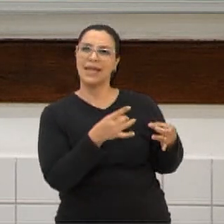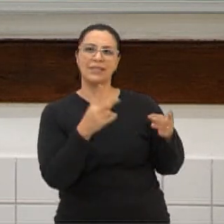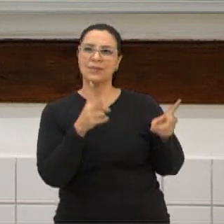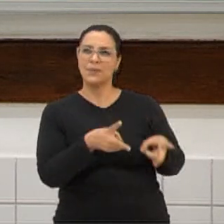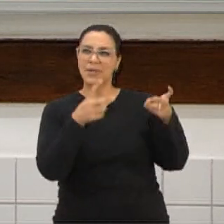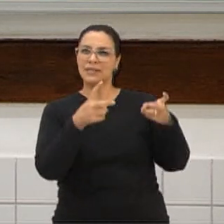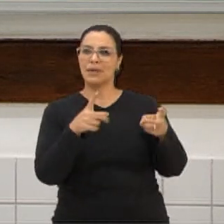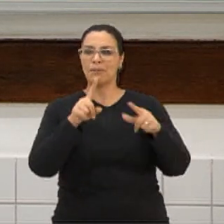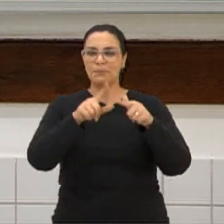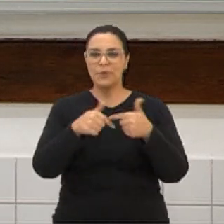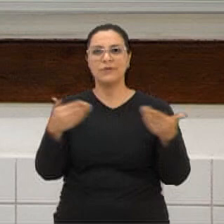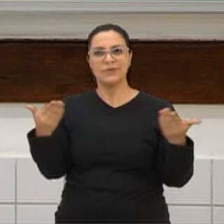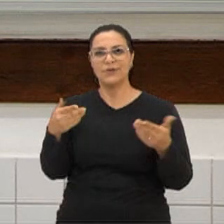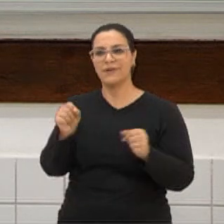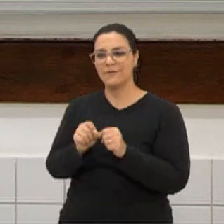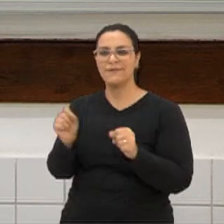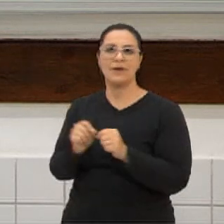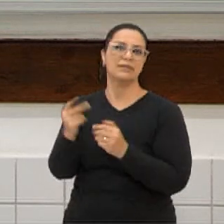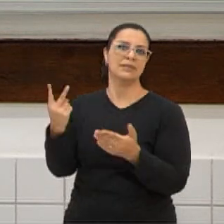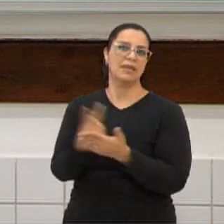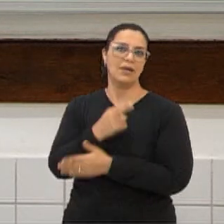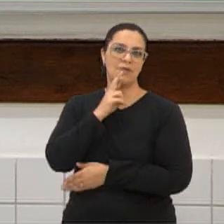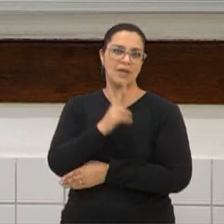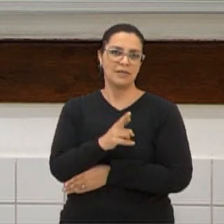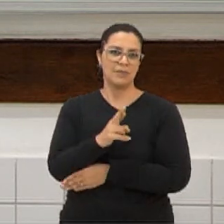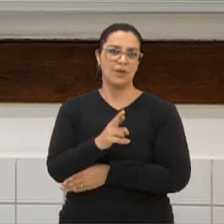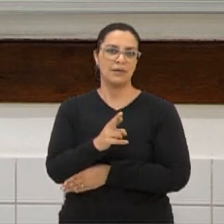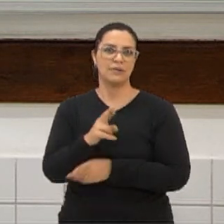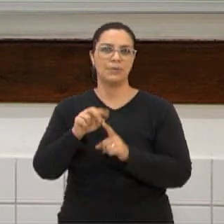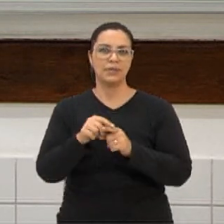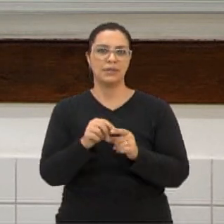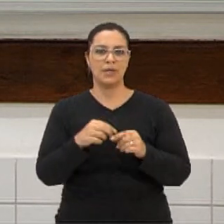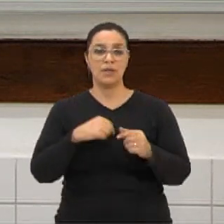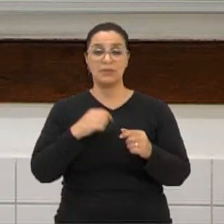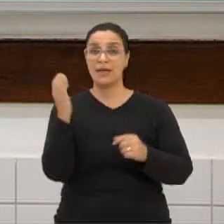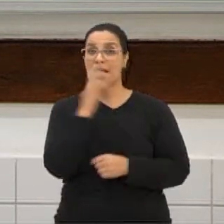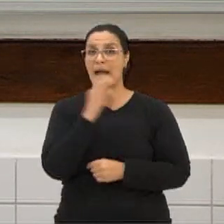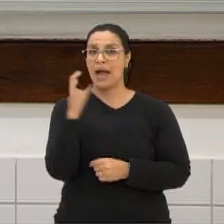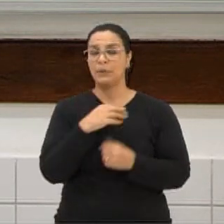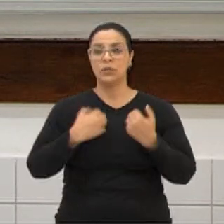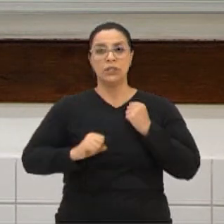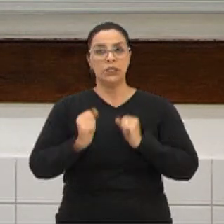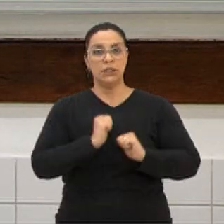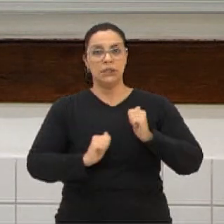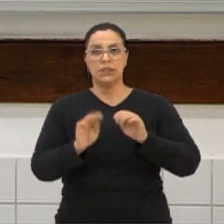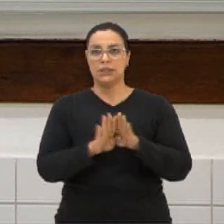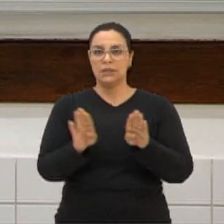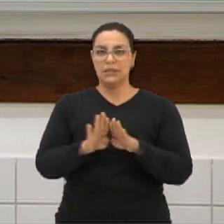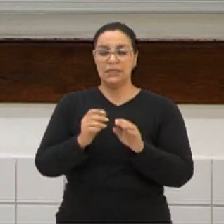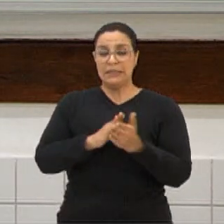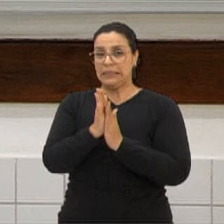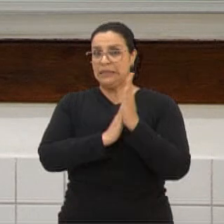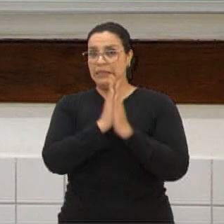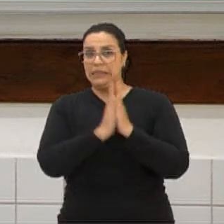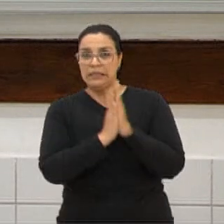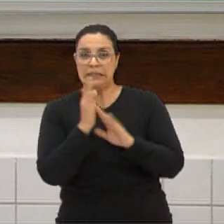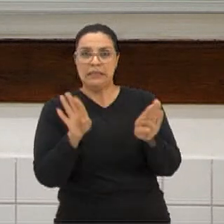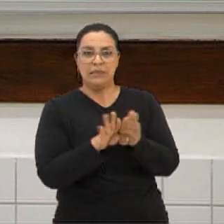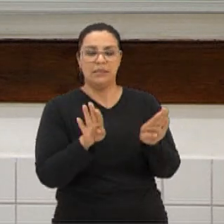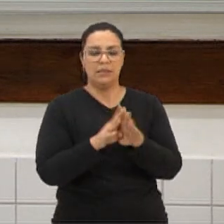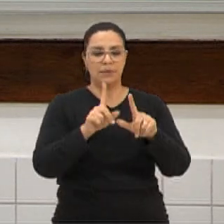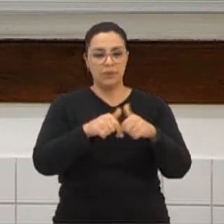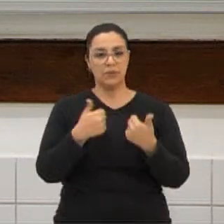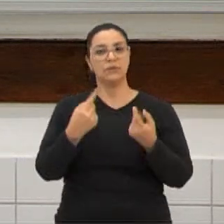acabe sendo levado, induzido ao erro pelo distrator, que é a pressa, que é a ansiedade. Por isso, sempre